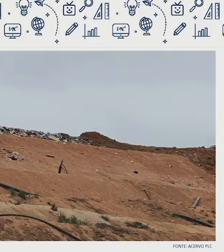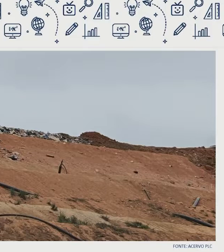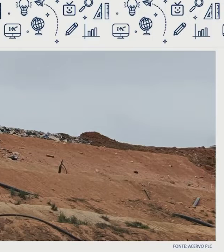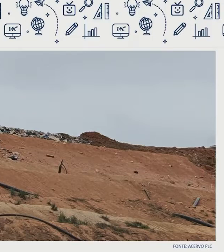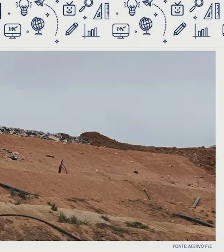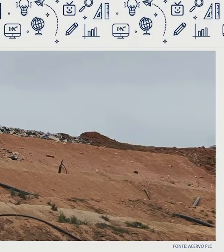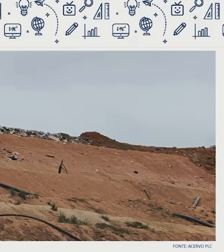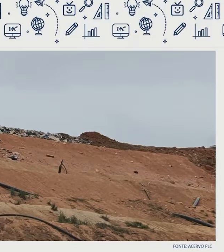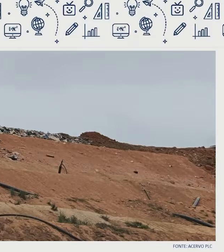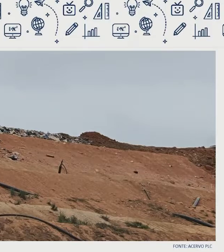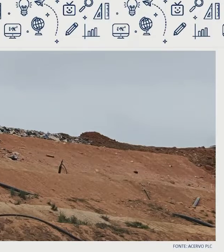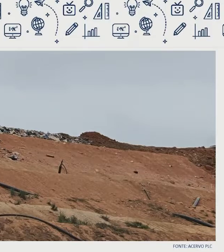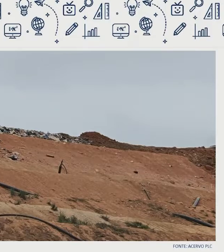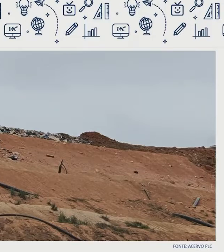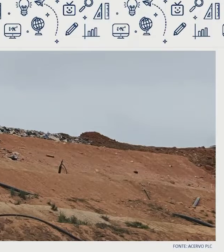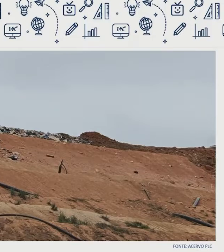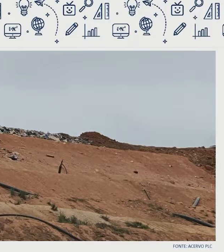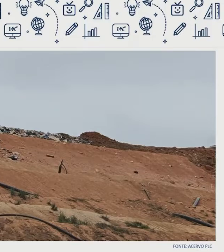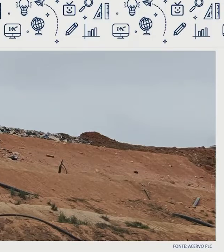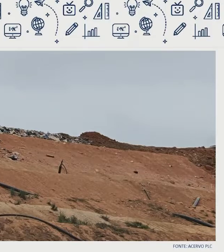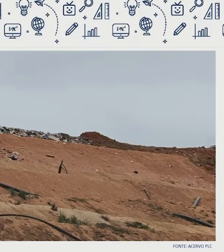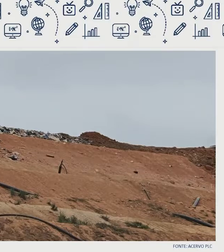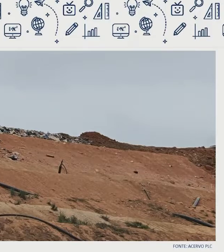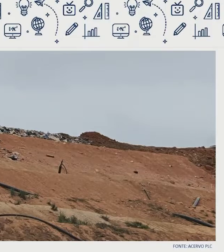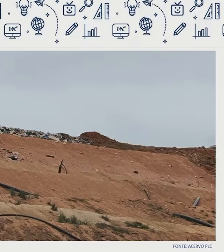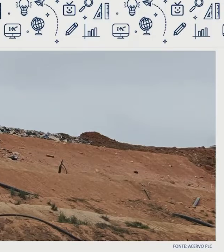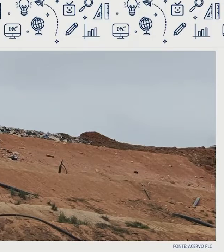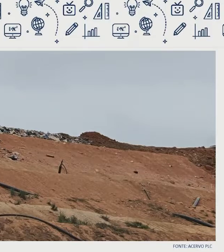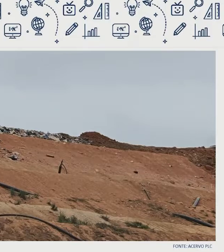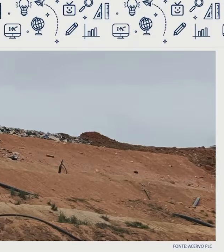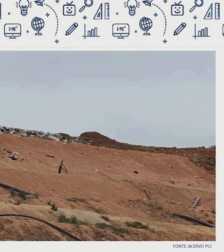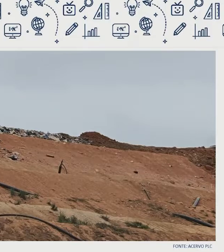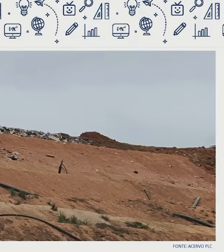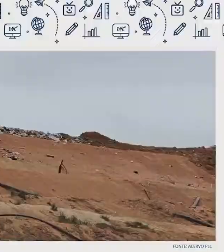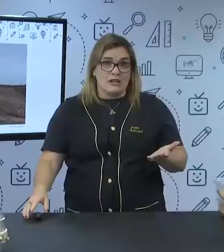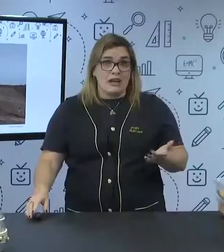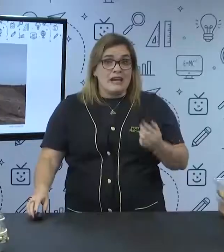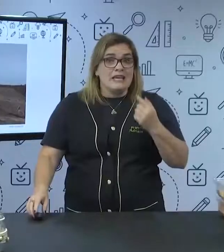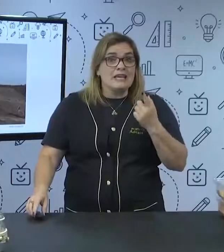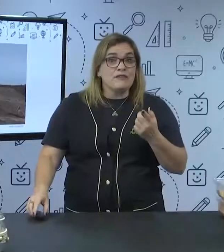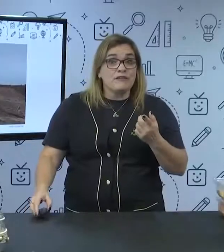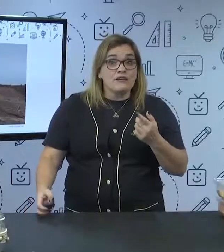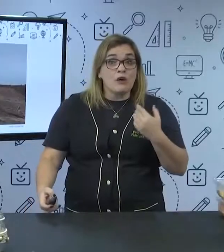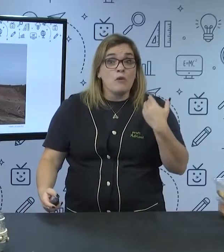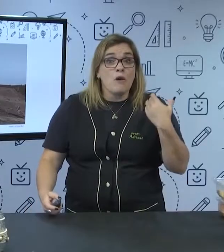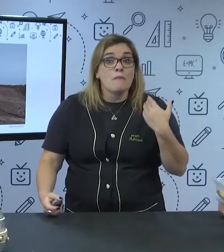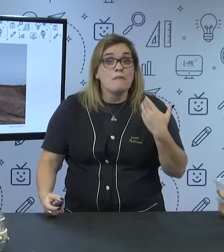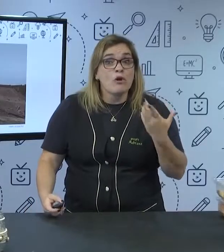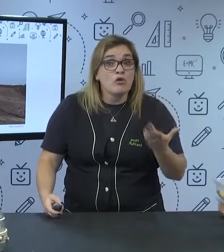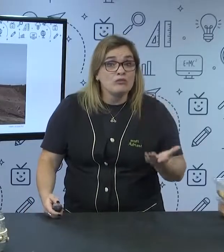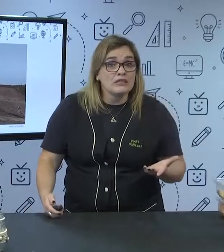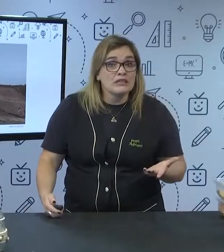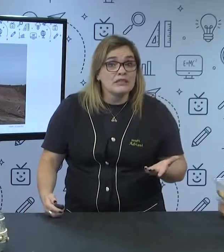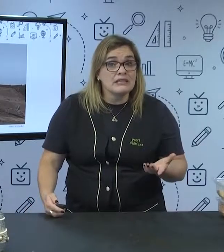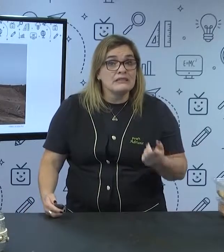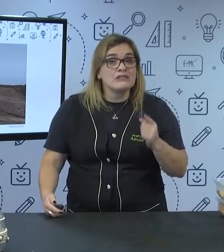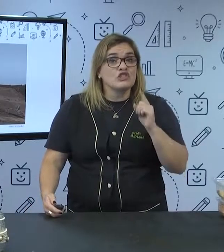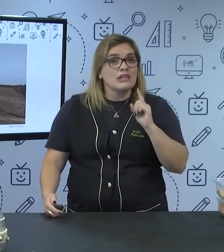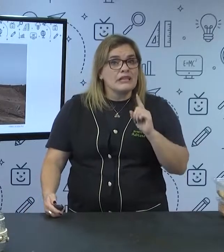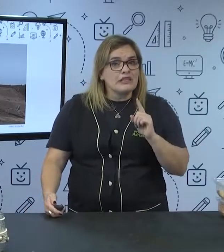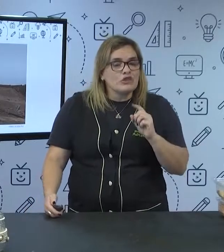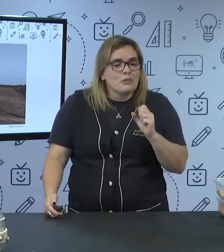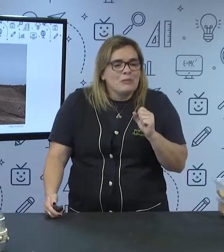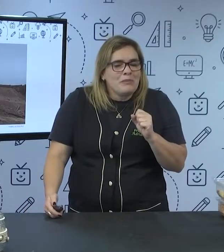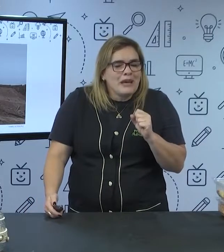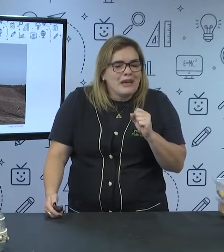Porque precisamos de muito espaço para muitas toneladas de lixo. E ficam montanhas